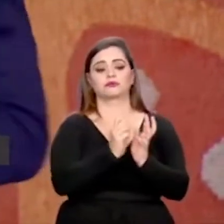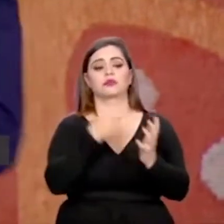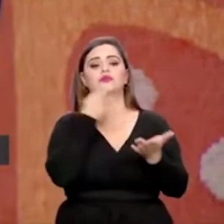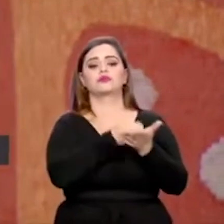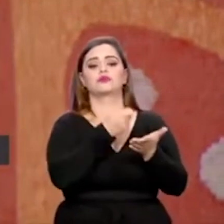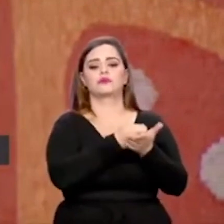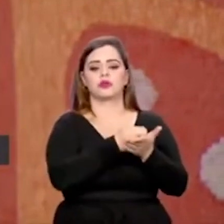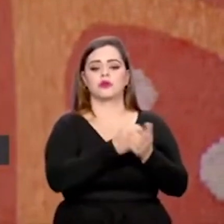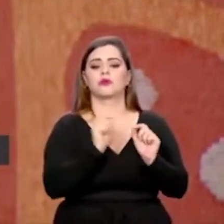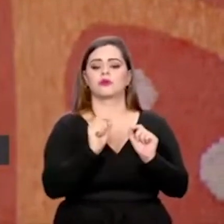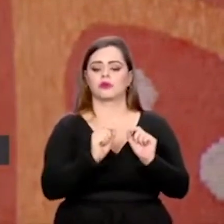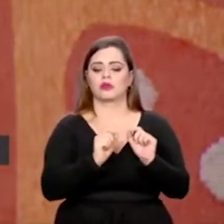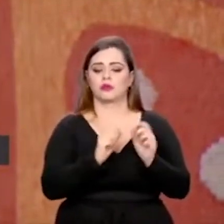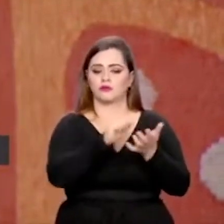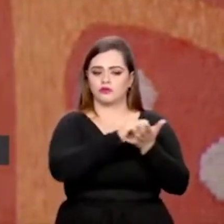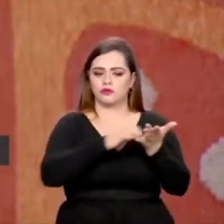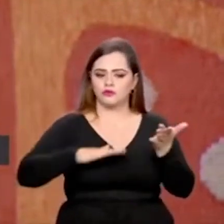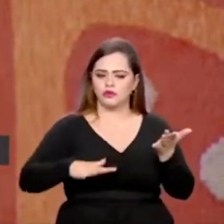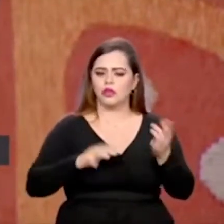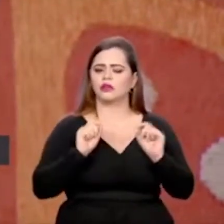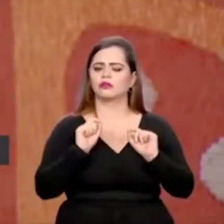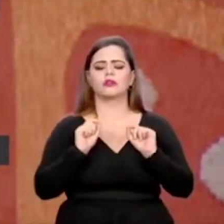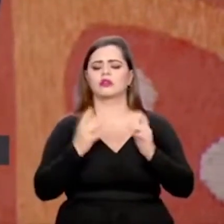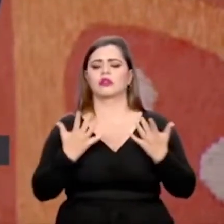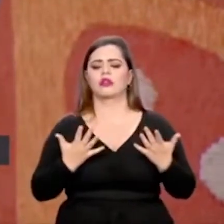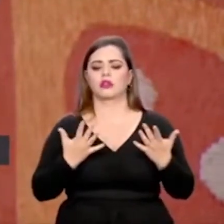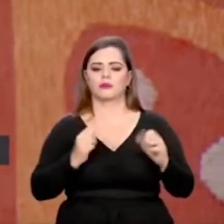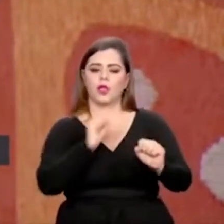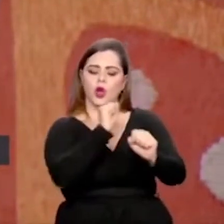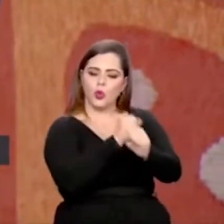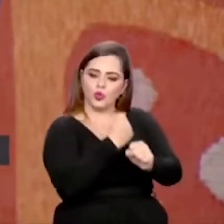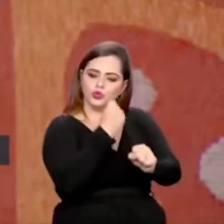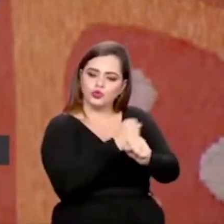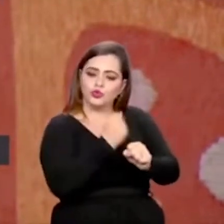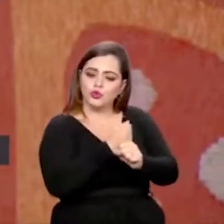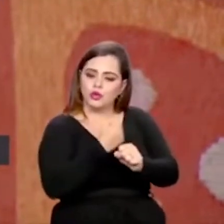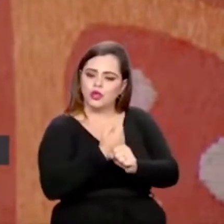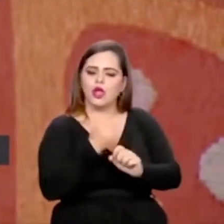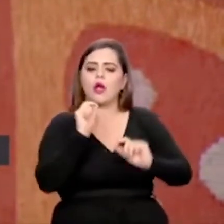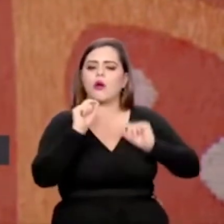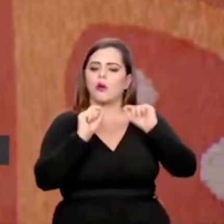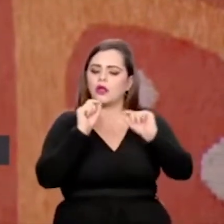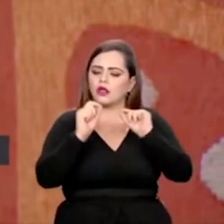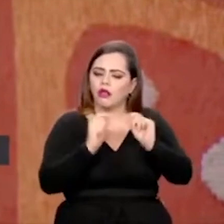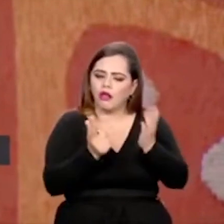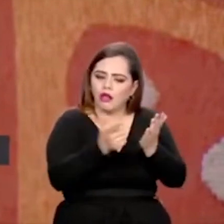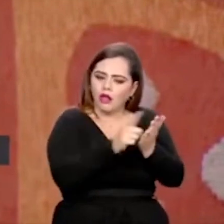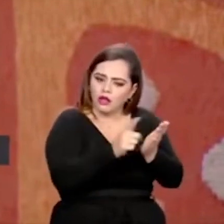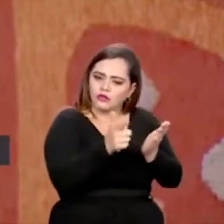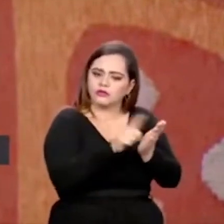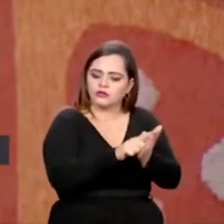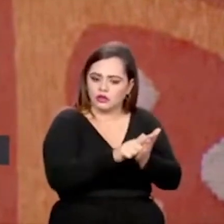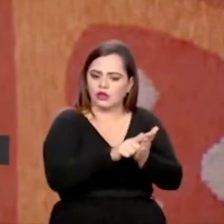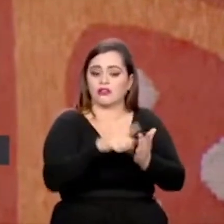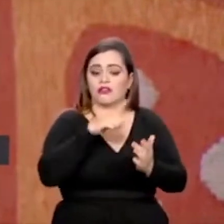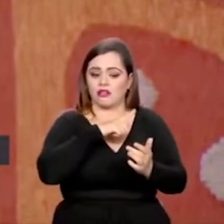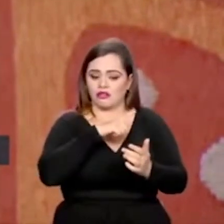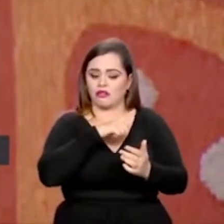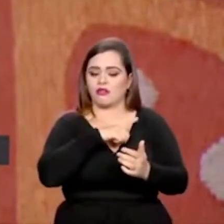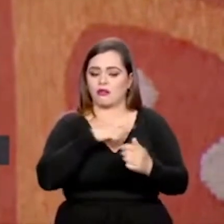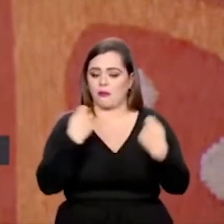o seguinte construir qual que deveria ser a agenda estratégica do país para sustentar